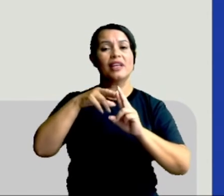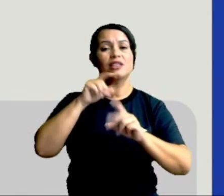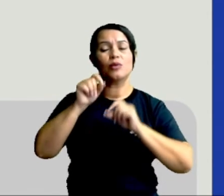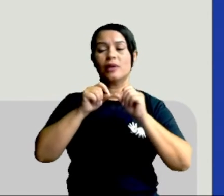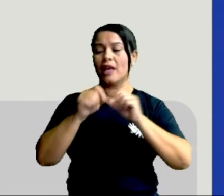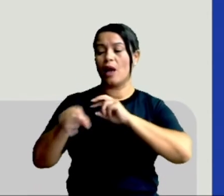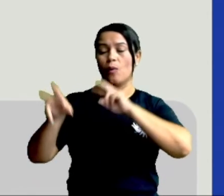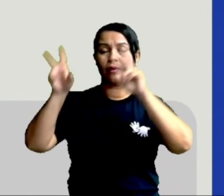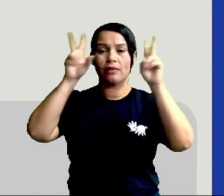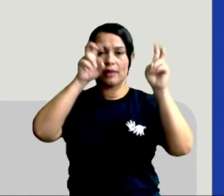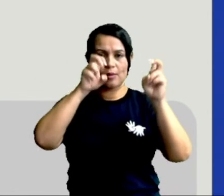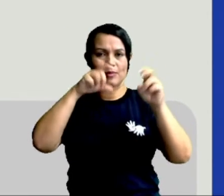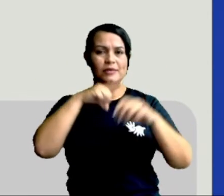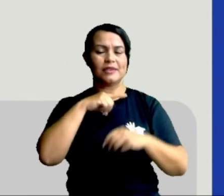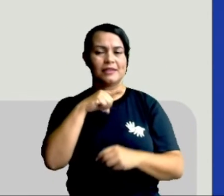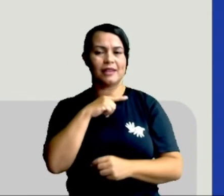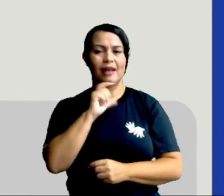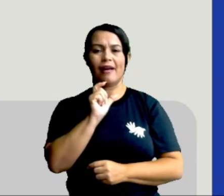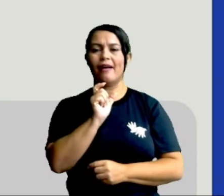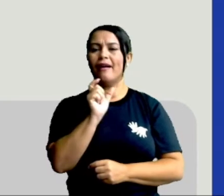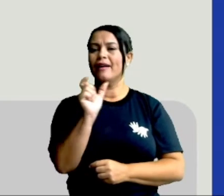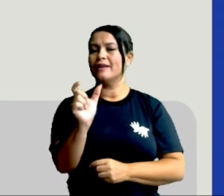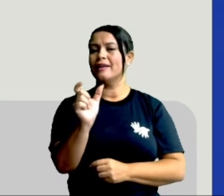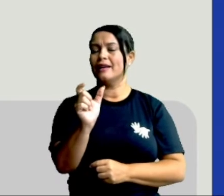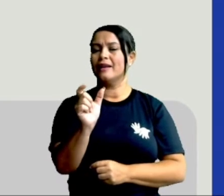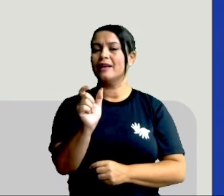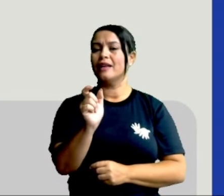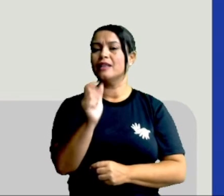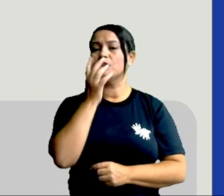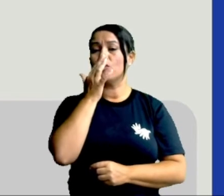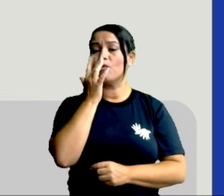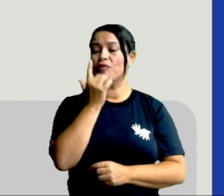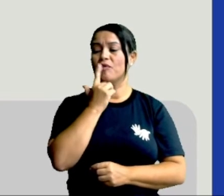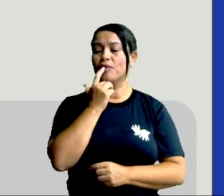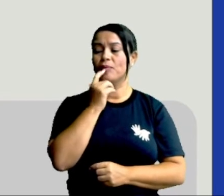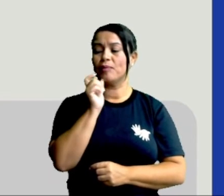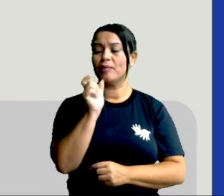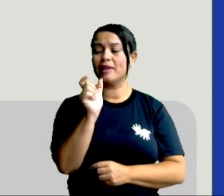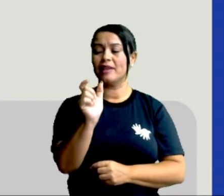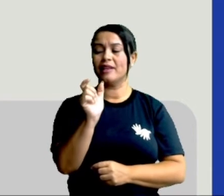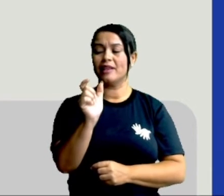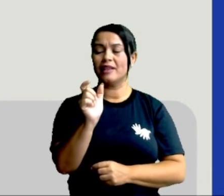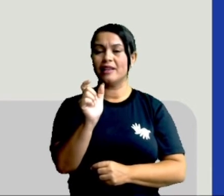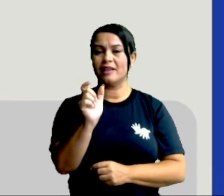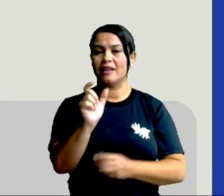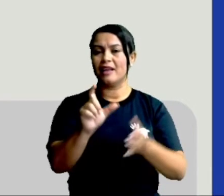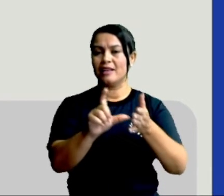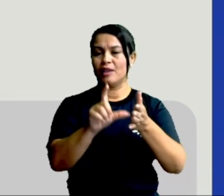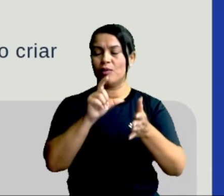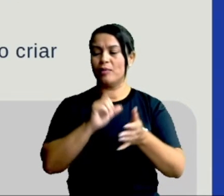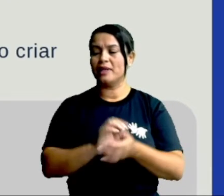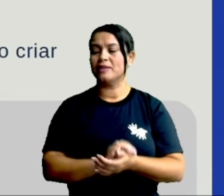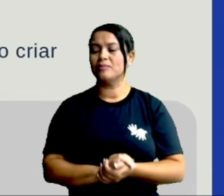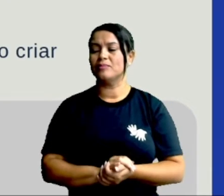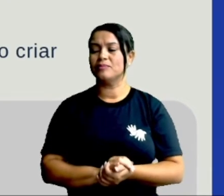exatamente ao termo que está marcado, que está grafado de vermelho, né, anteriormente.